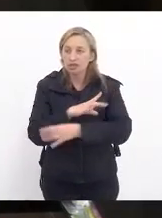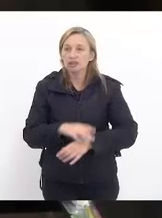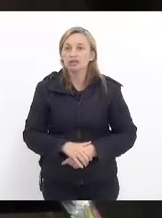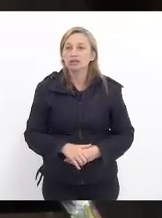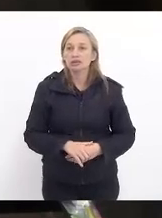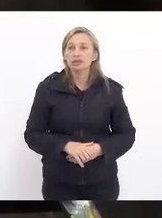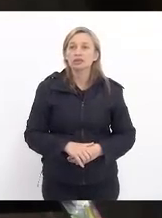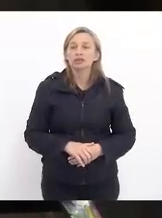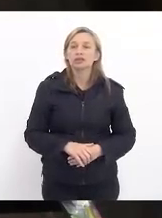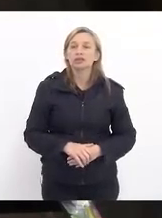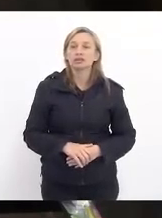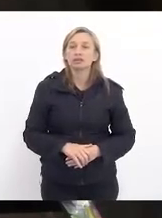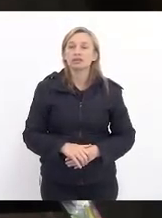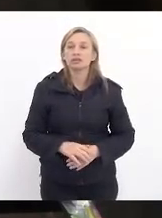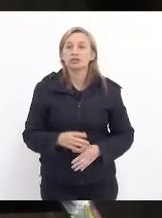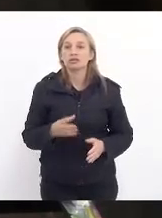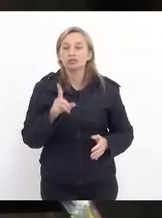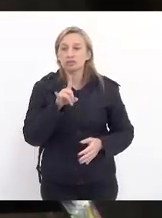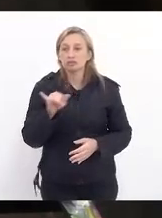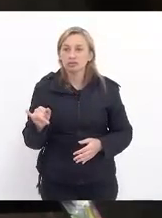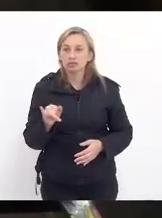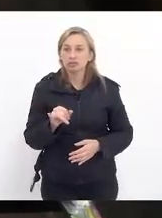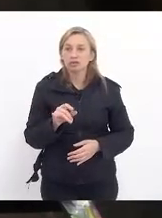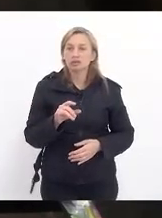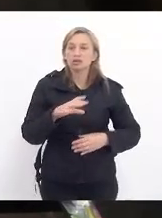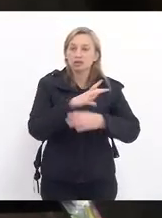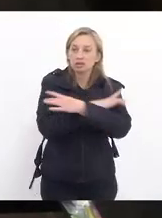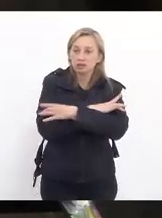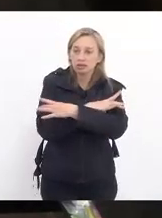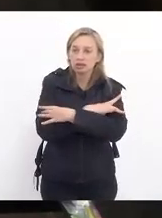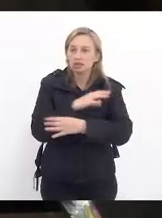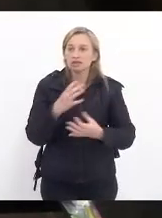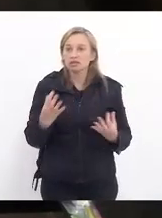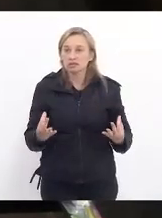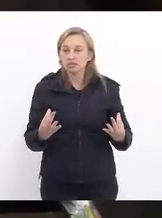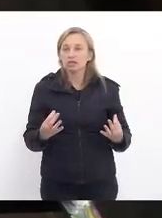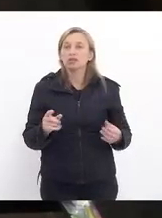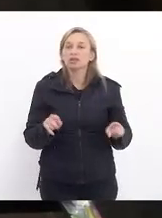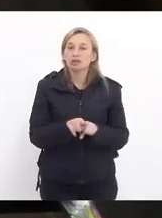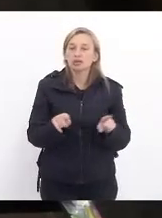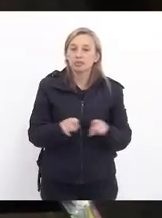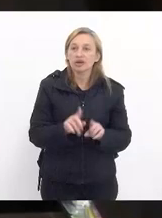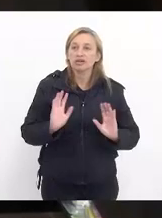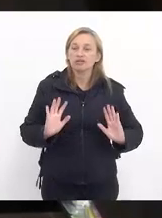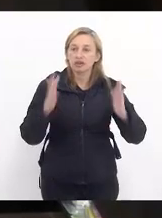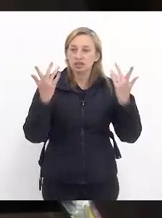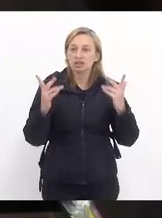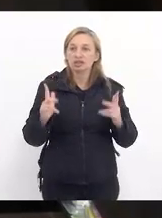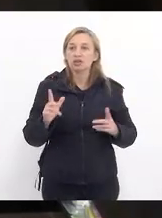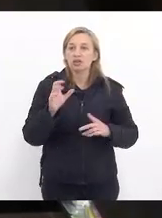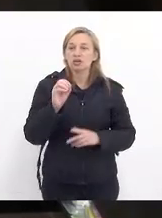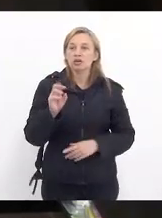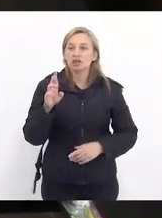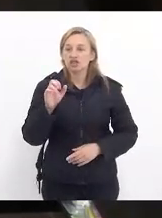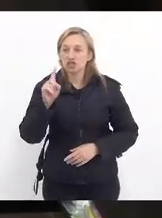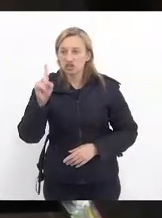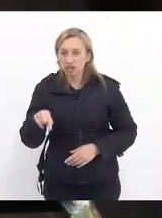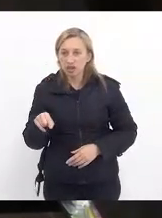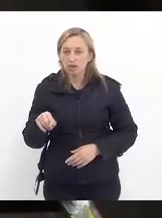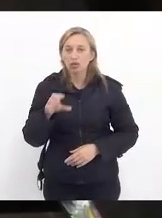que a terra na presente data os umbandistas e candomblecistas também festejam a orixá